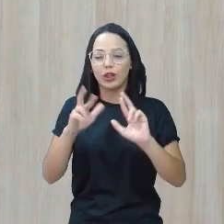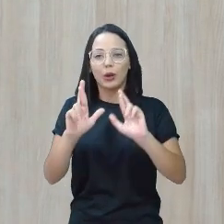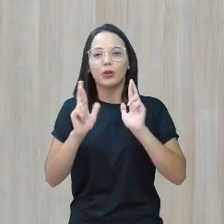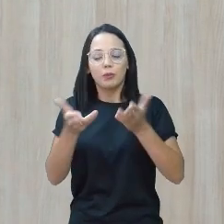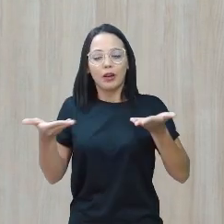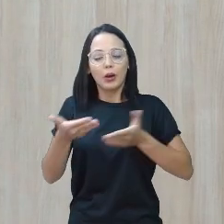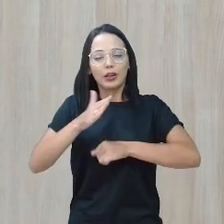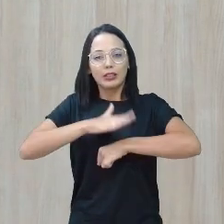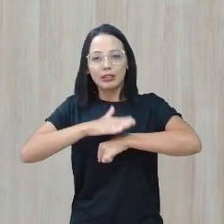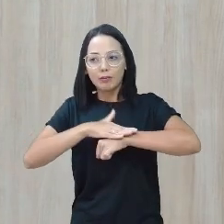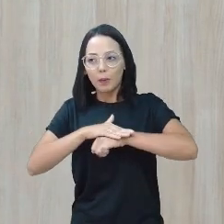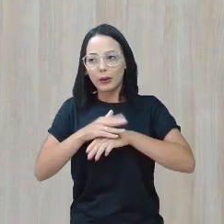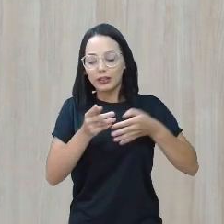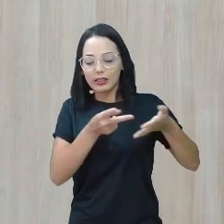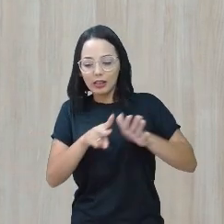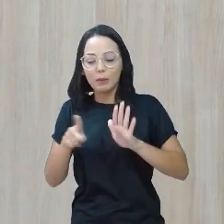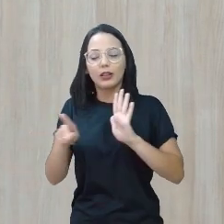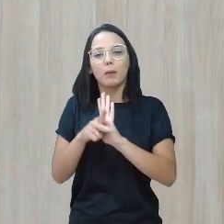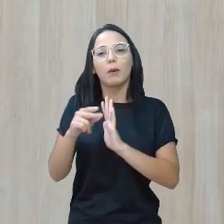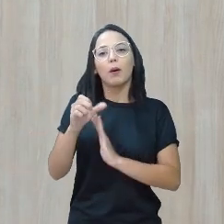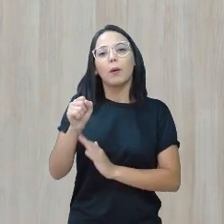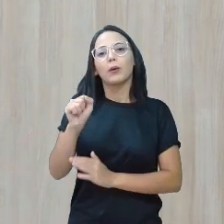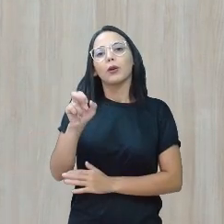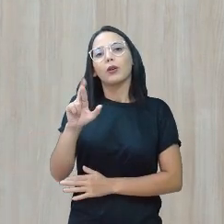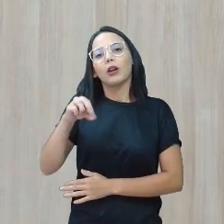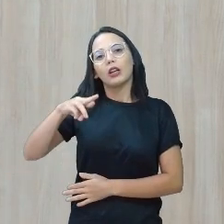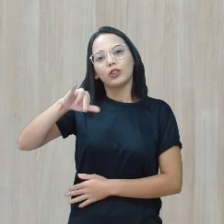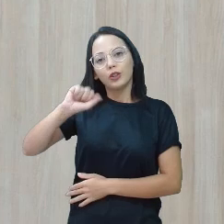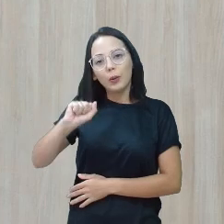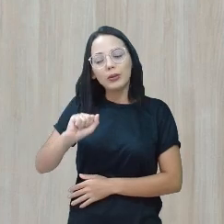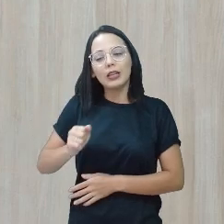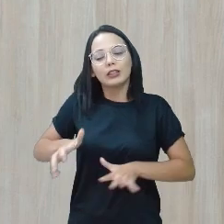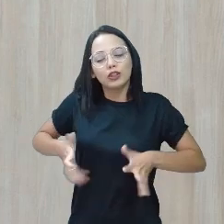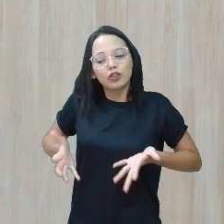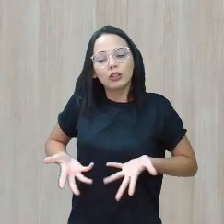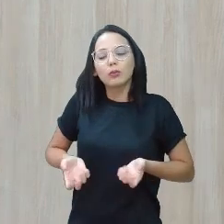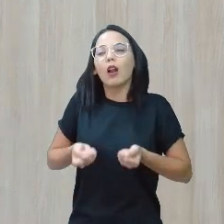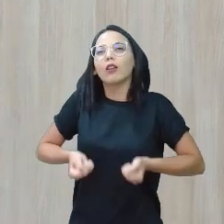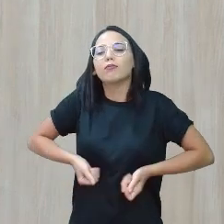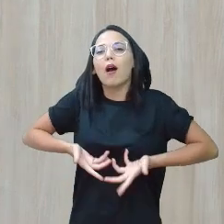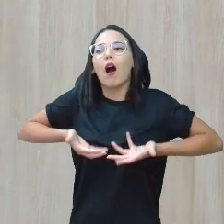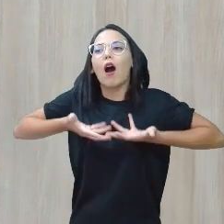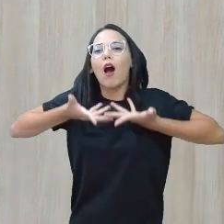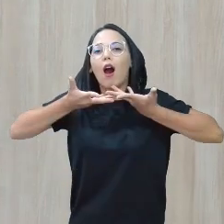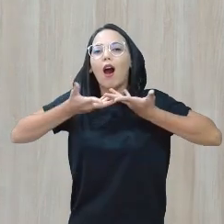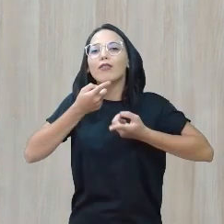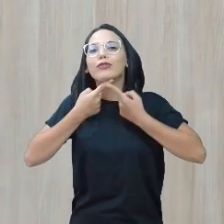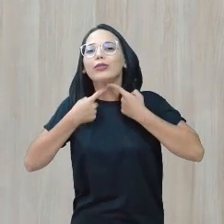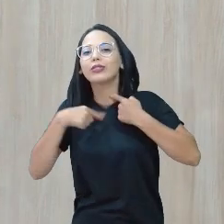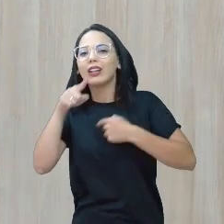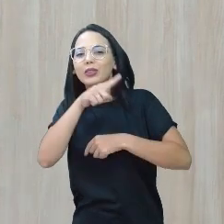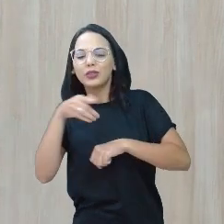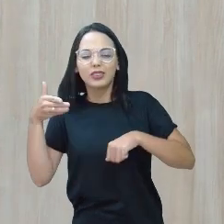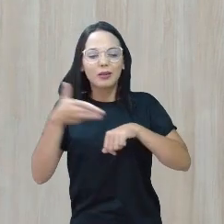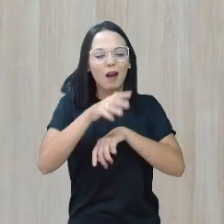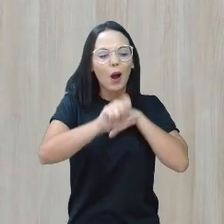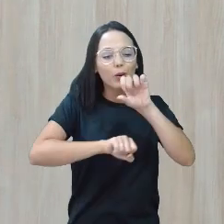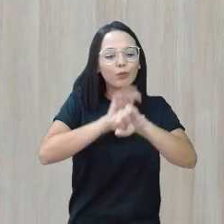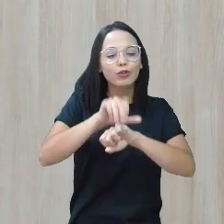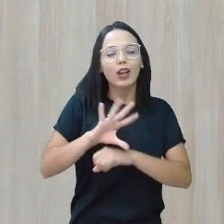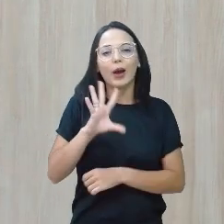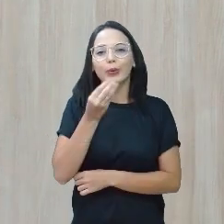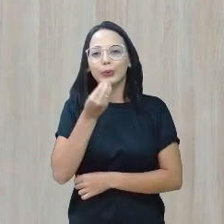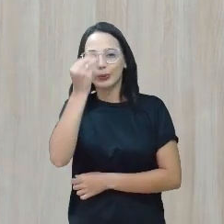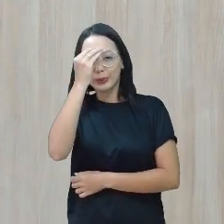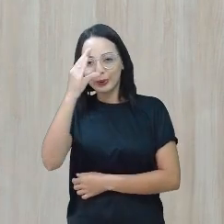esse momento, né, com a Semana da Astronomia, tenha instigado cada vez mais essa situação de vocês buscarem o conhecimento, de